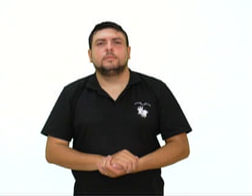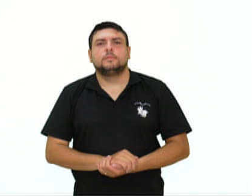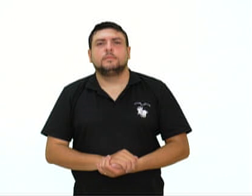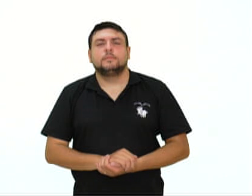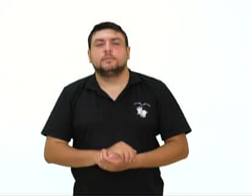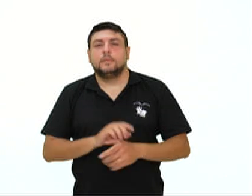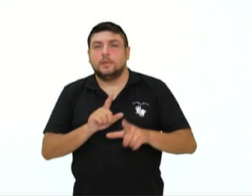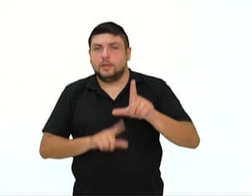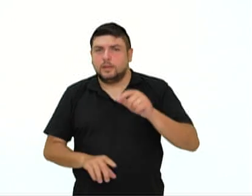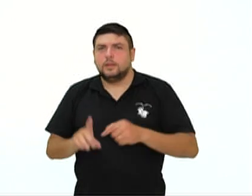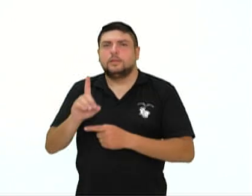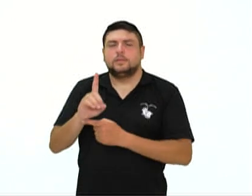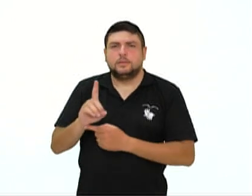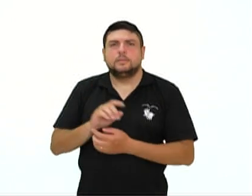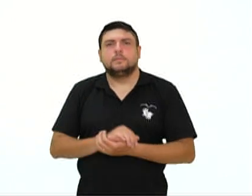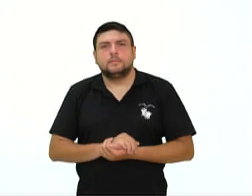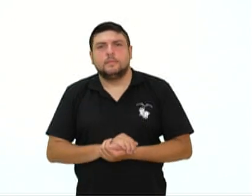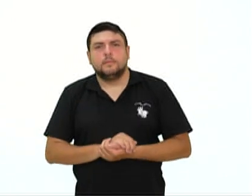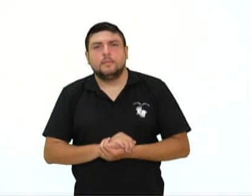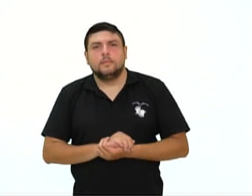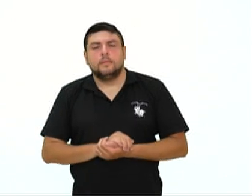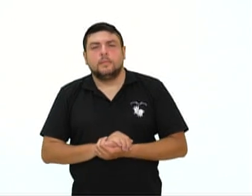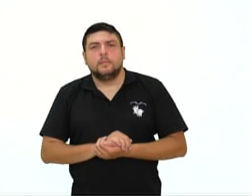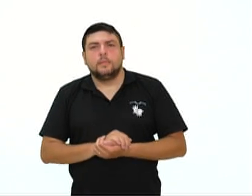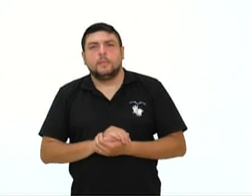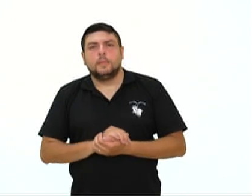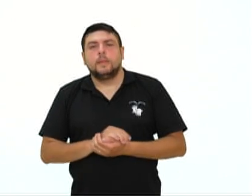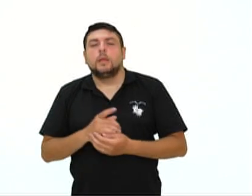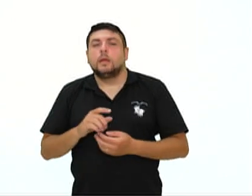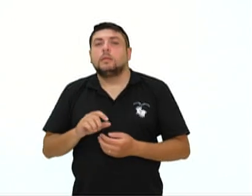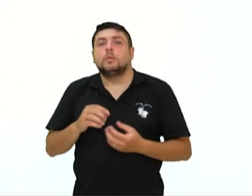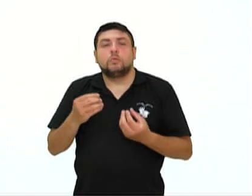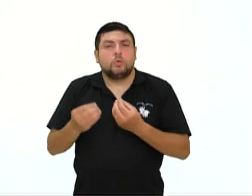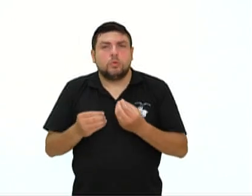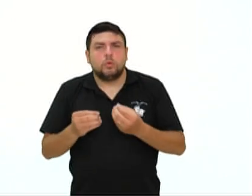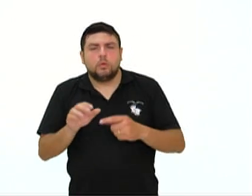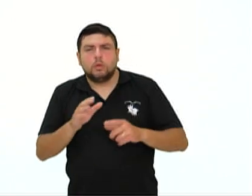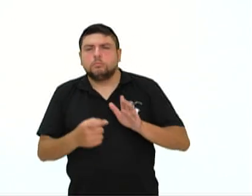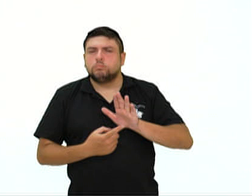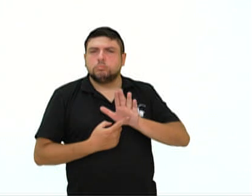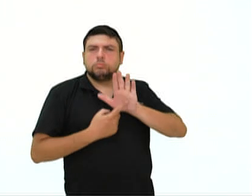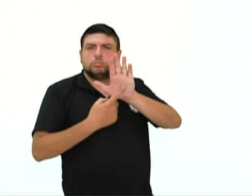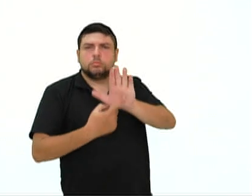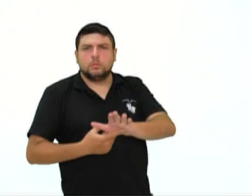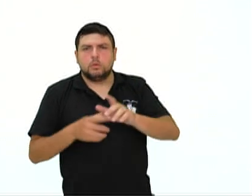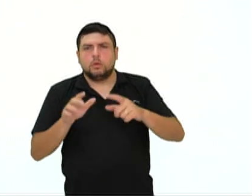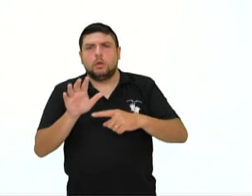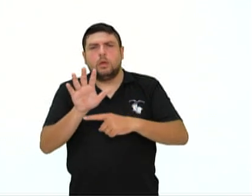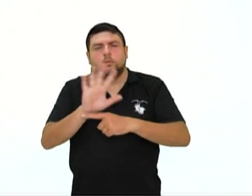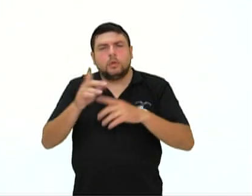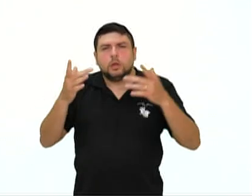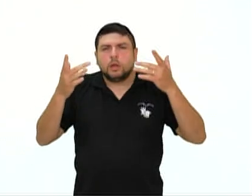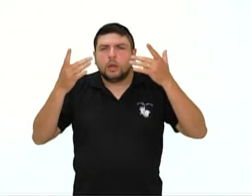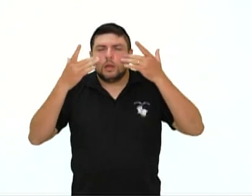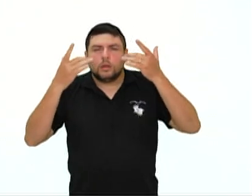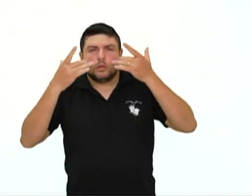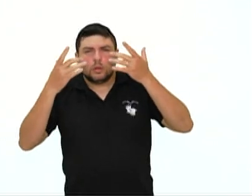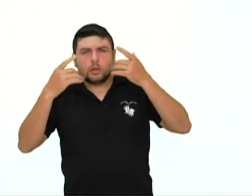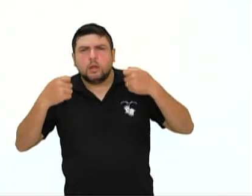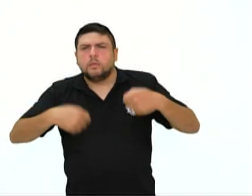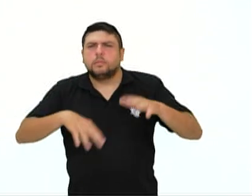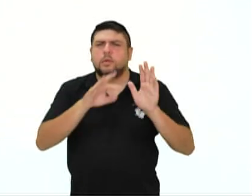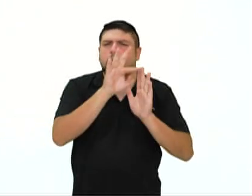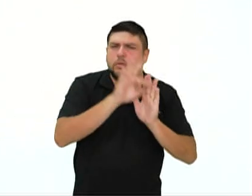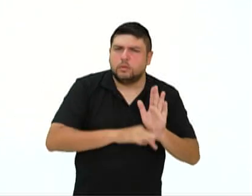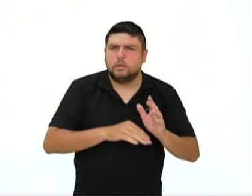Letra D. Para que nós tenhamos ali a encenação, nós precisamos de cenário, figurino, cenografia, texto